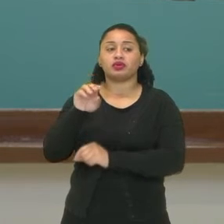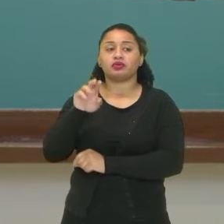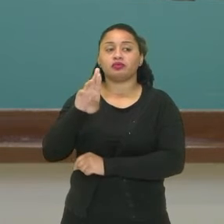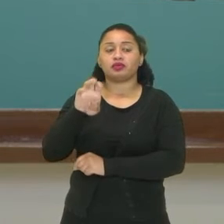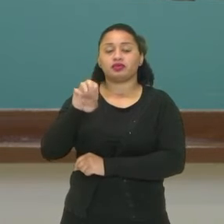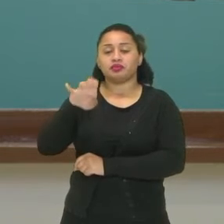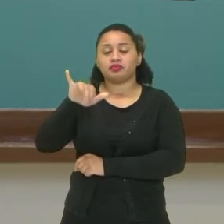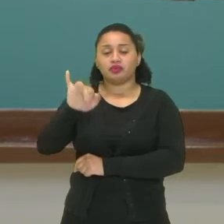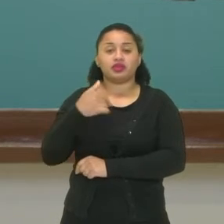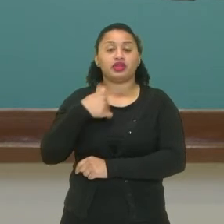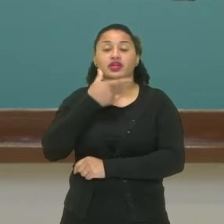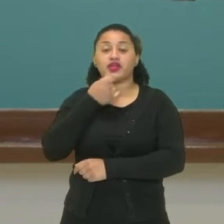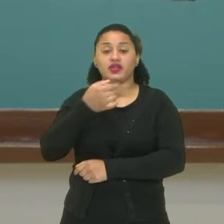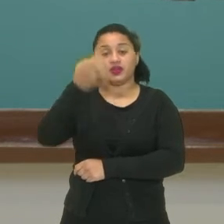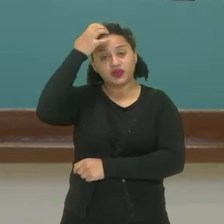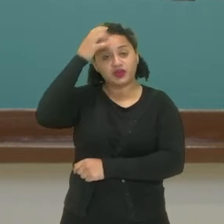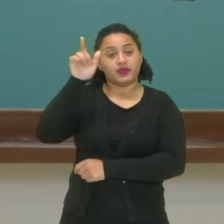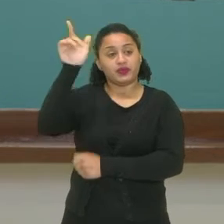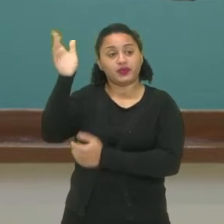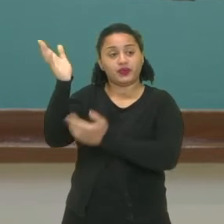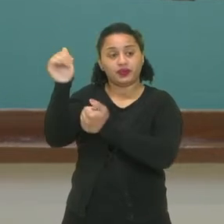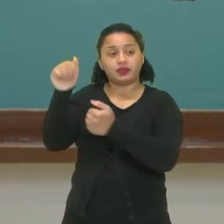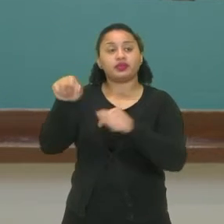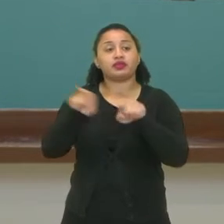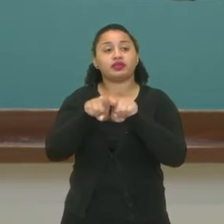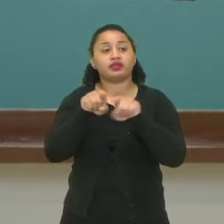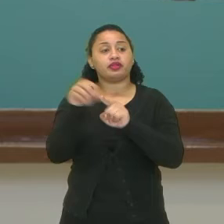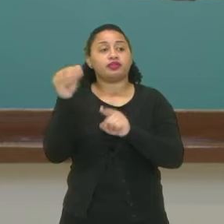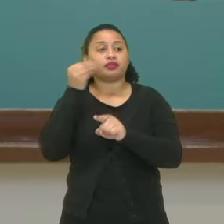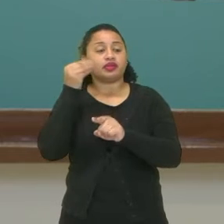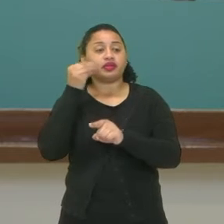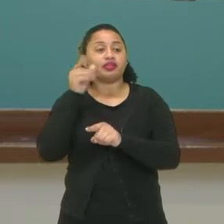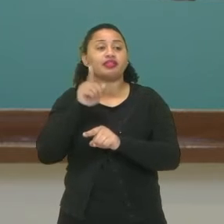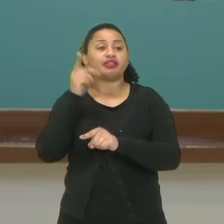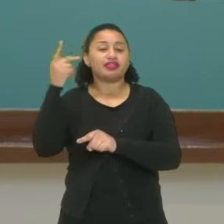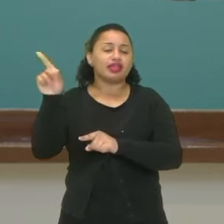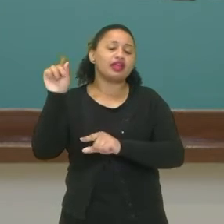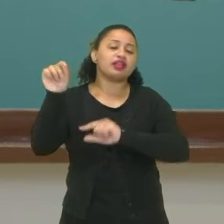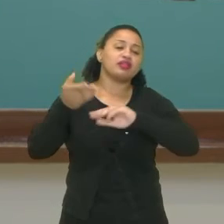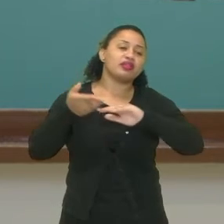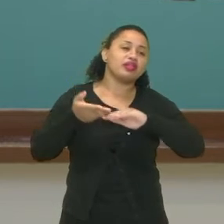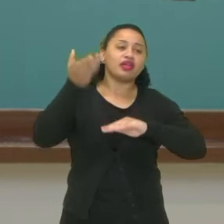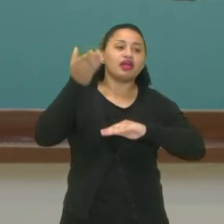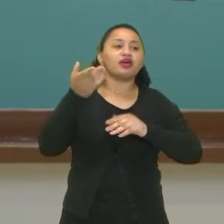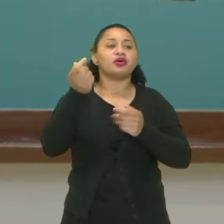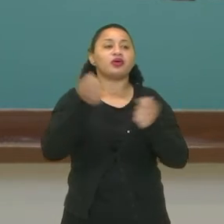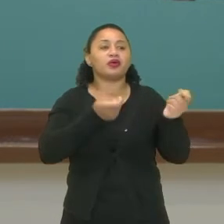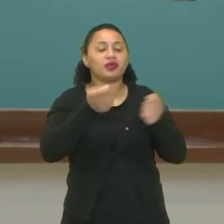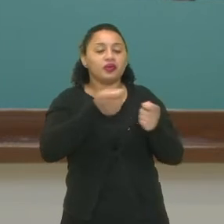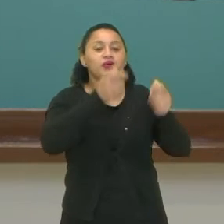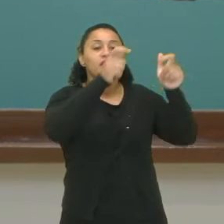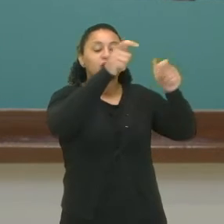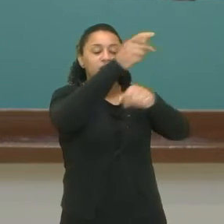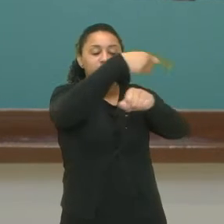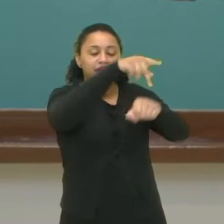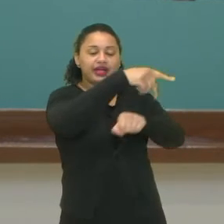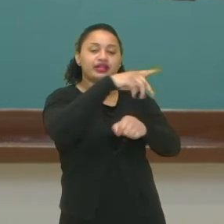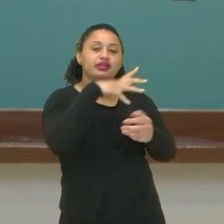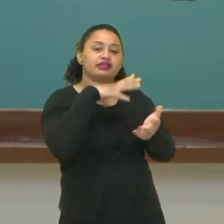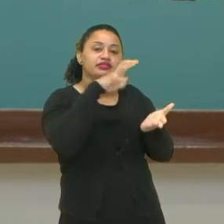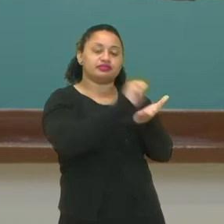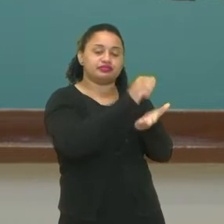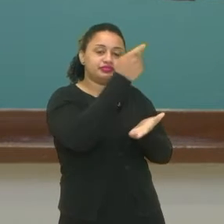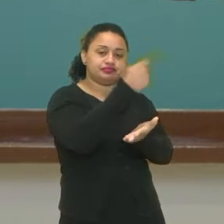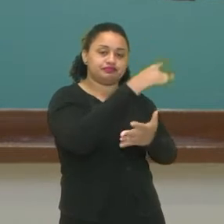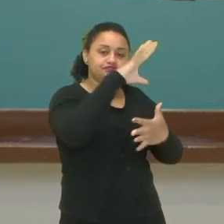da Espanha, e a tentativa da coroa espanhola em aumentar, né, o controle sobre as suas colônias aqui na